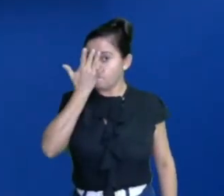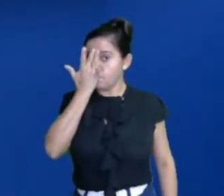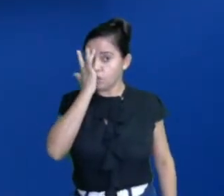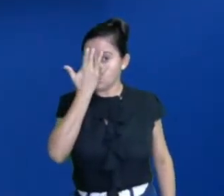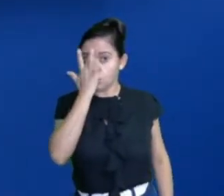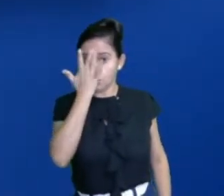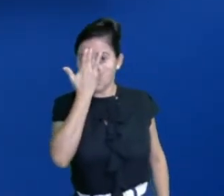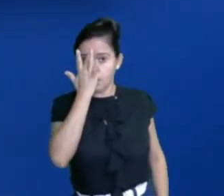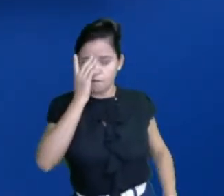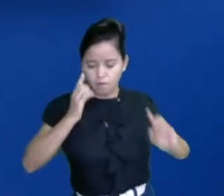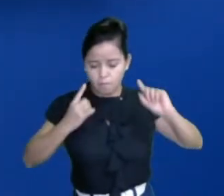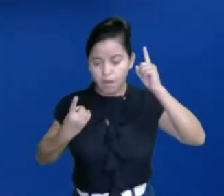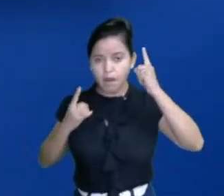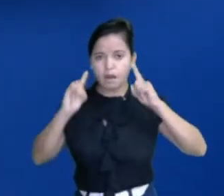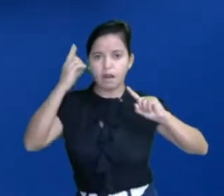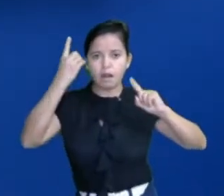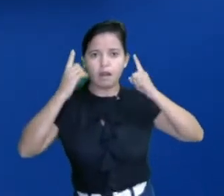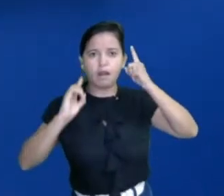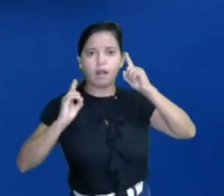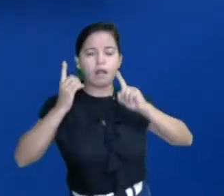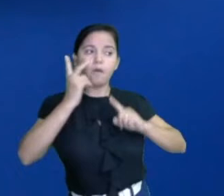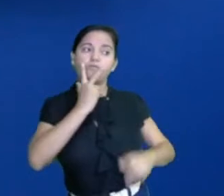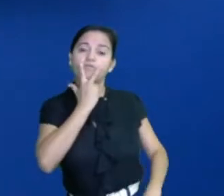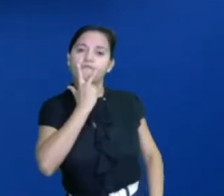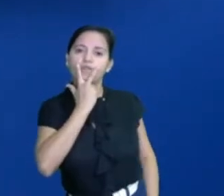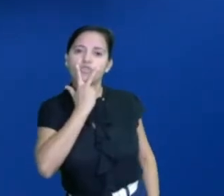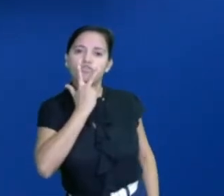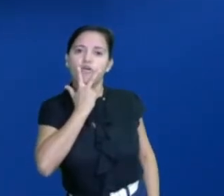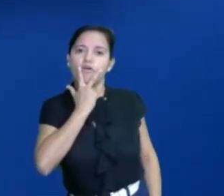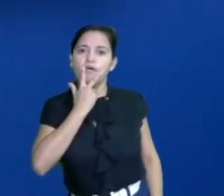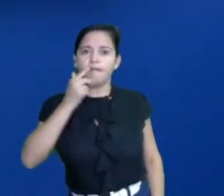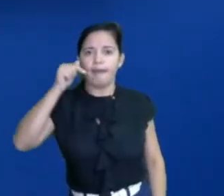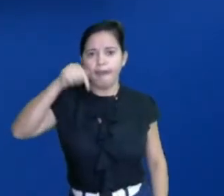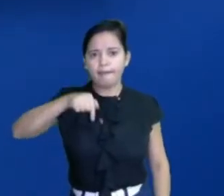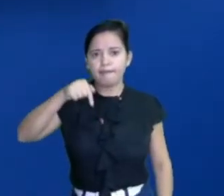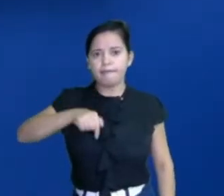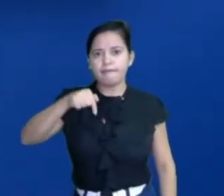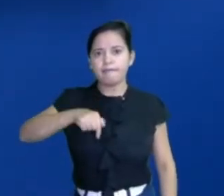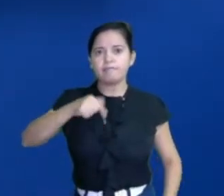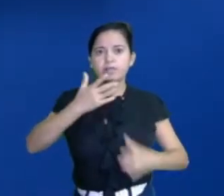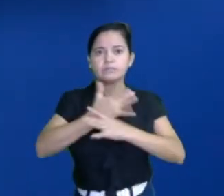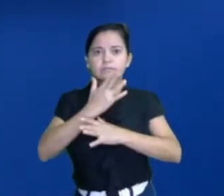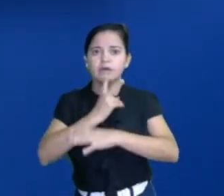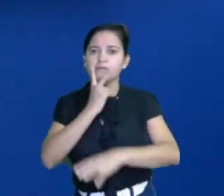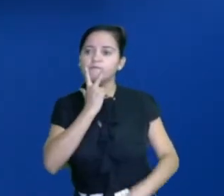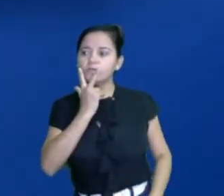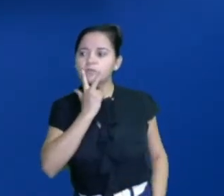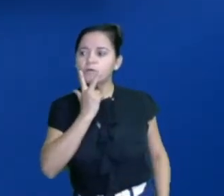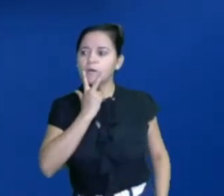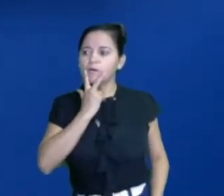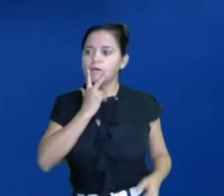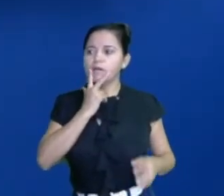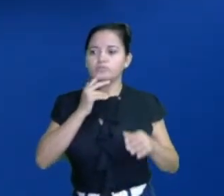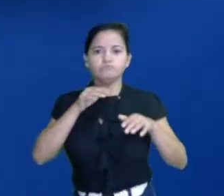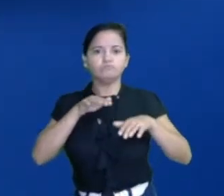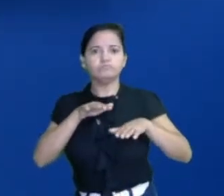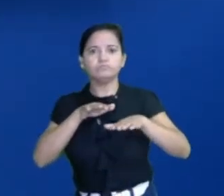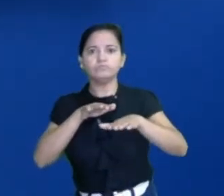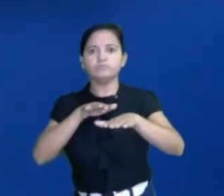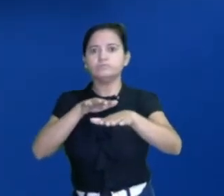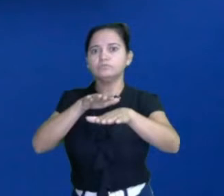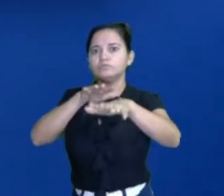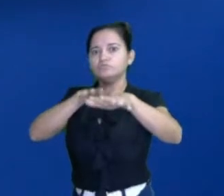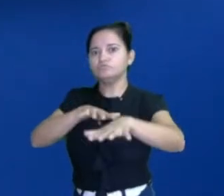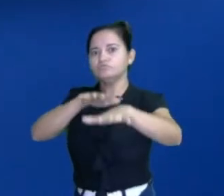Vitória? Os desfiles dos bichos, né, que tem aqui em Vitória. Assim também no São